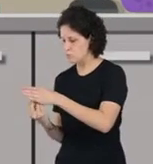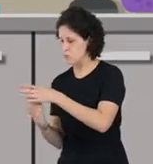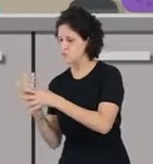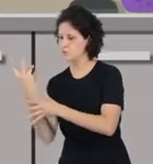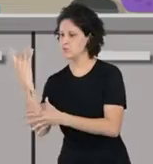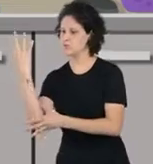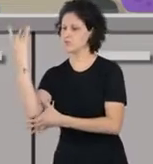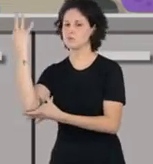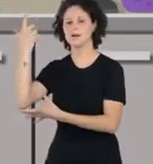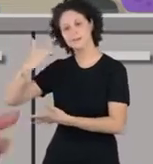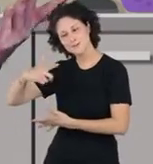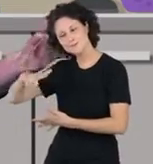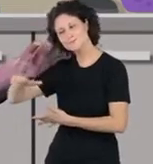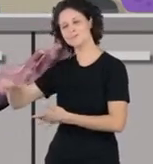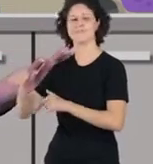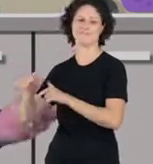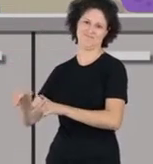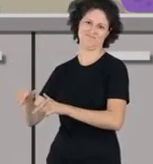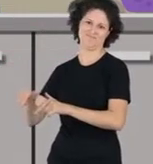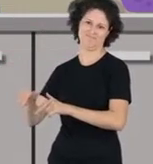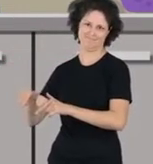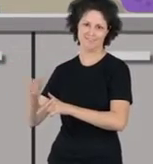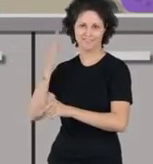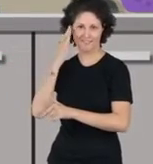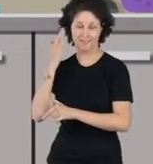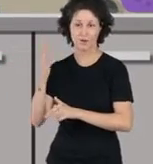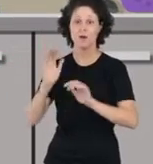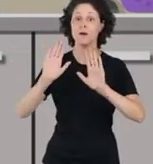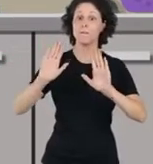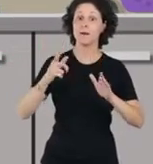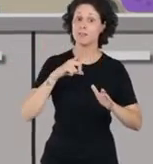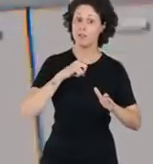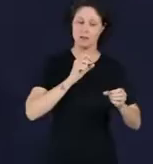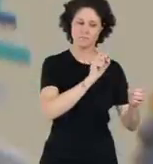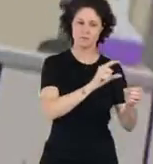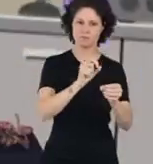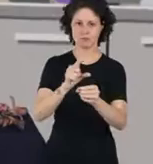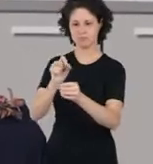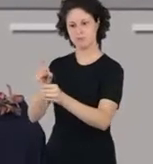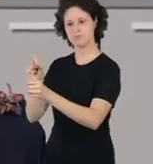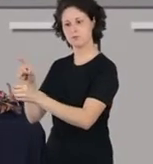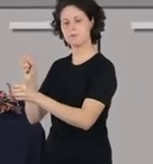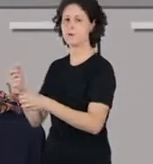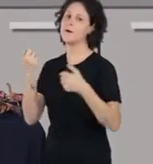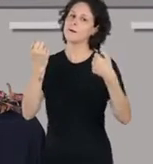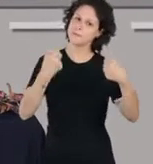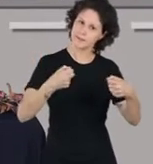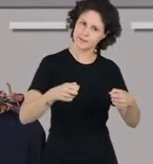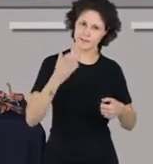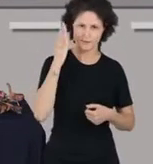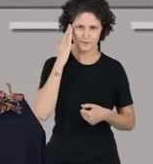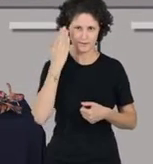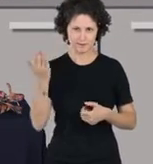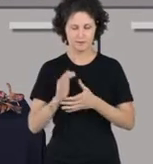de áreas degradadas. Existem várias formas de fazer isso. Vamos conhecer algumas delas? O primeiro passo é a